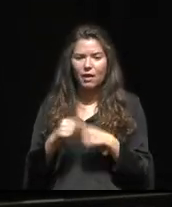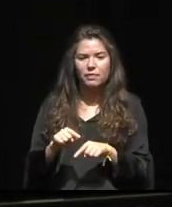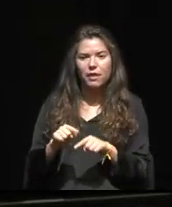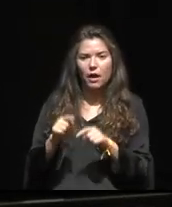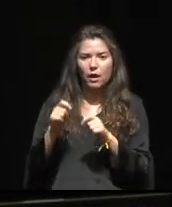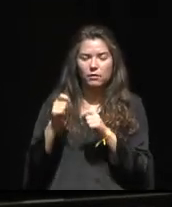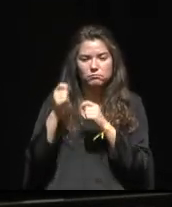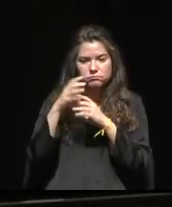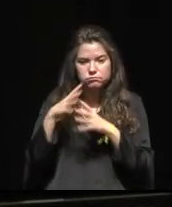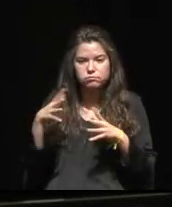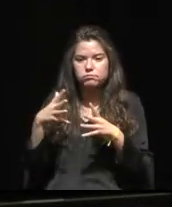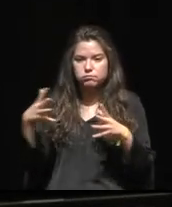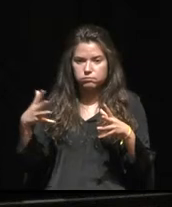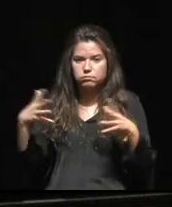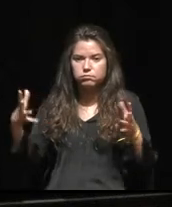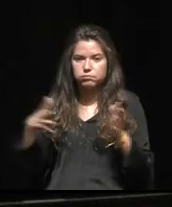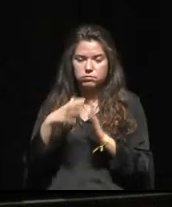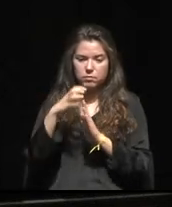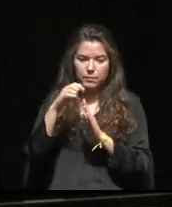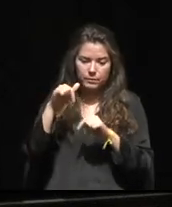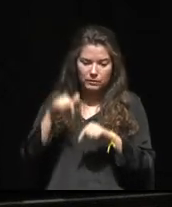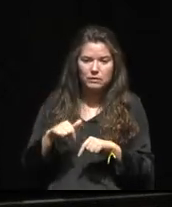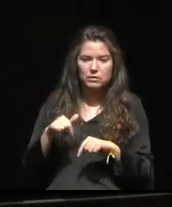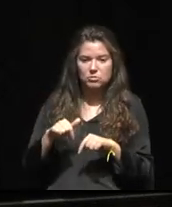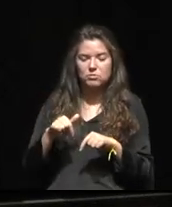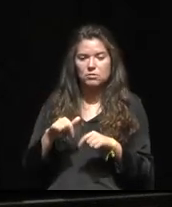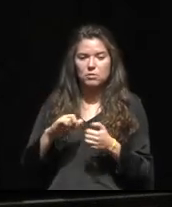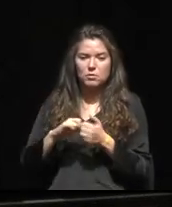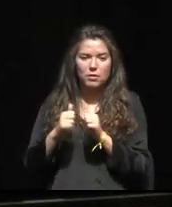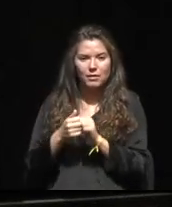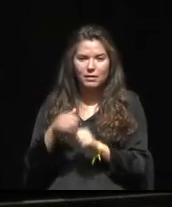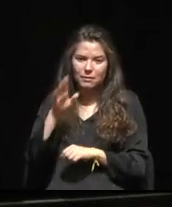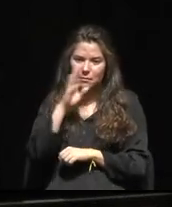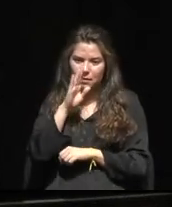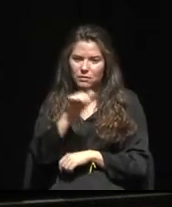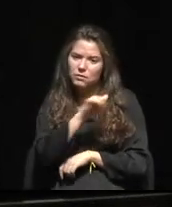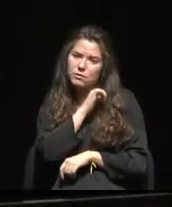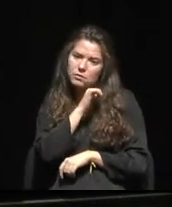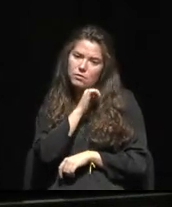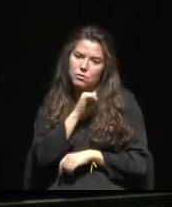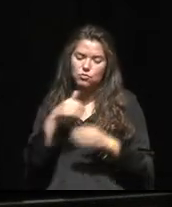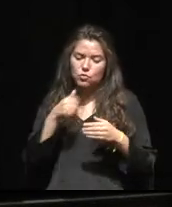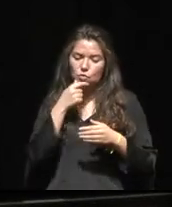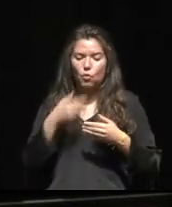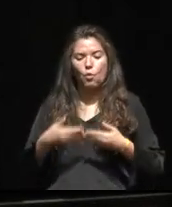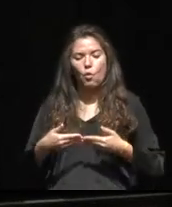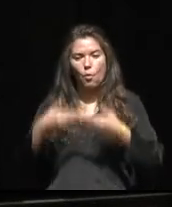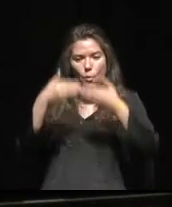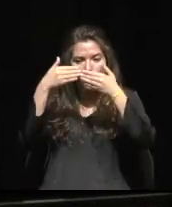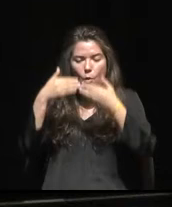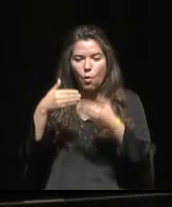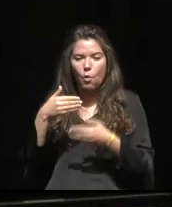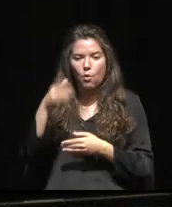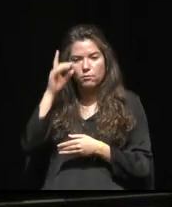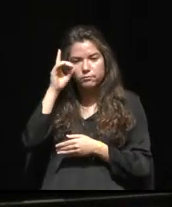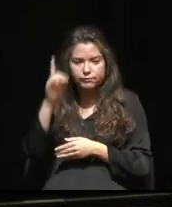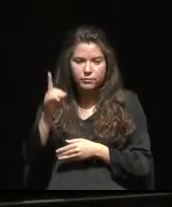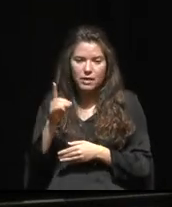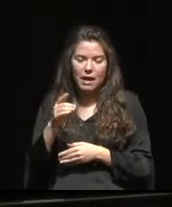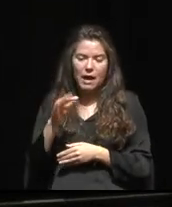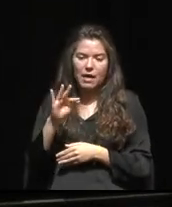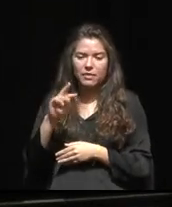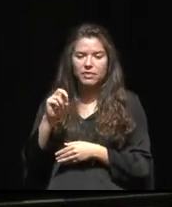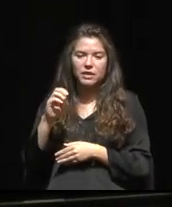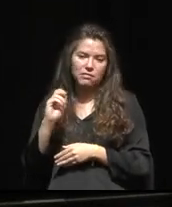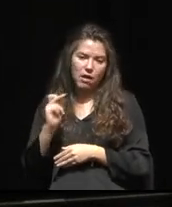Eco ao longo do extenso enunciado deste panegírico que parece ignorar que o mundo de Berlim caiu há já mais de 30 anos